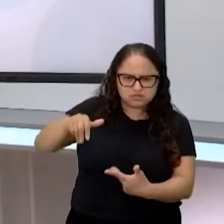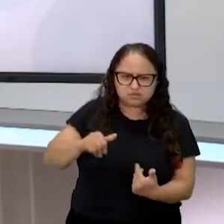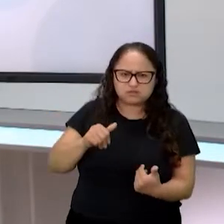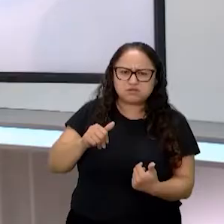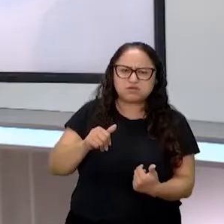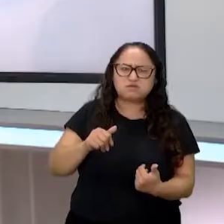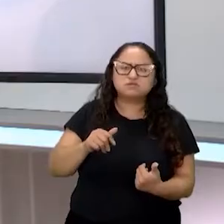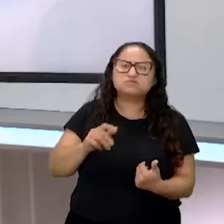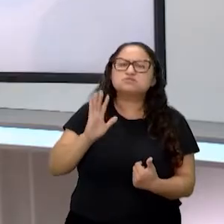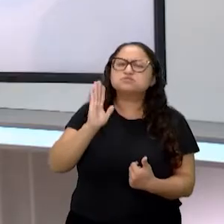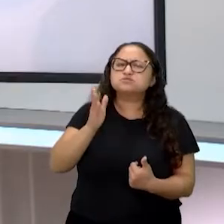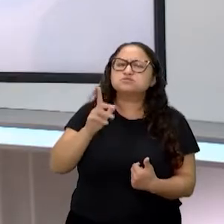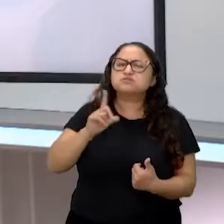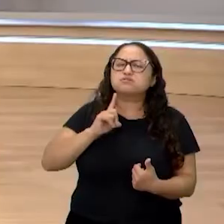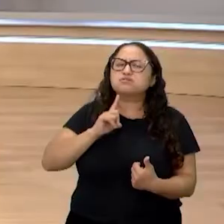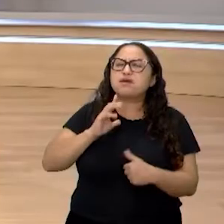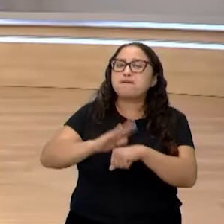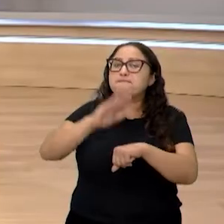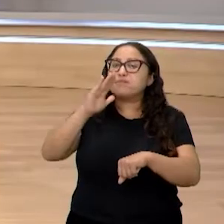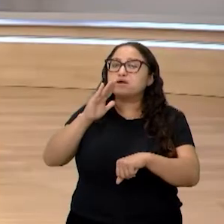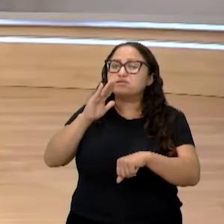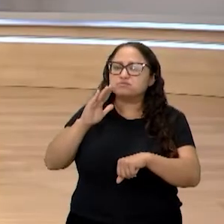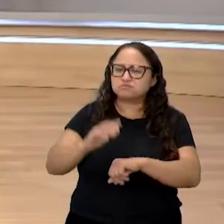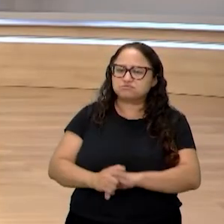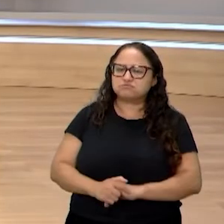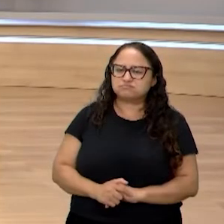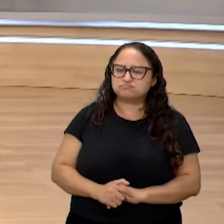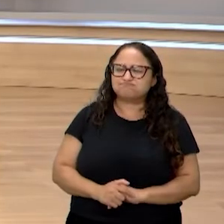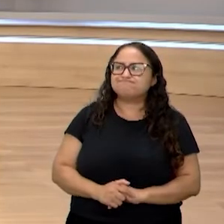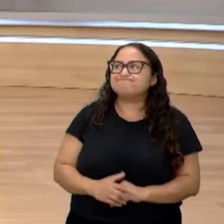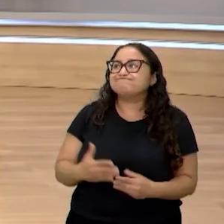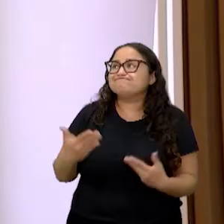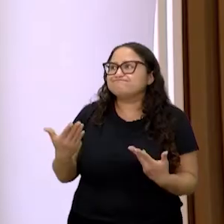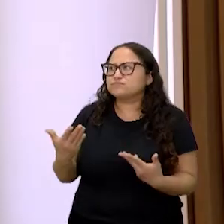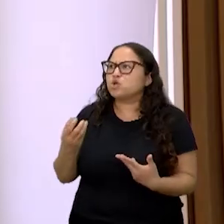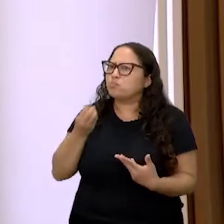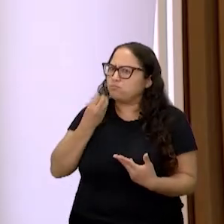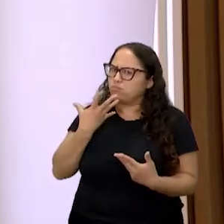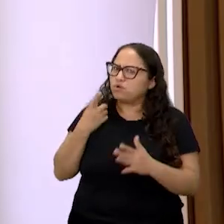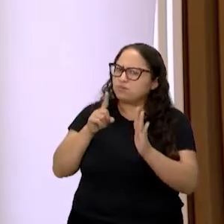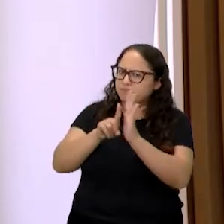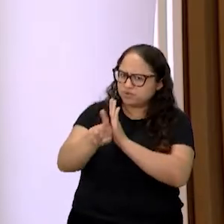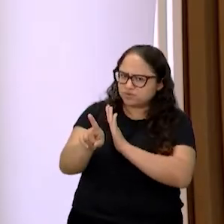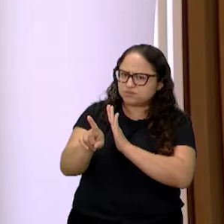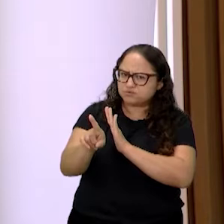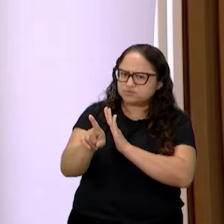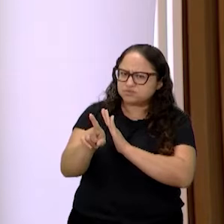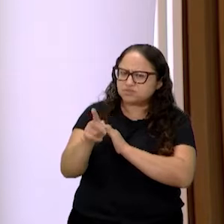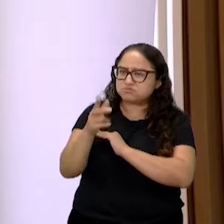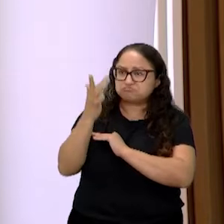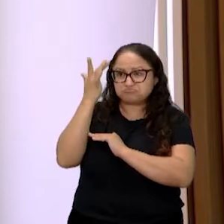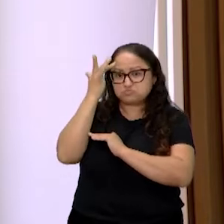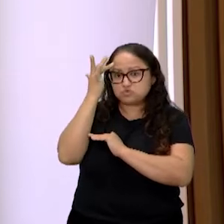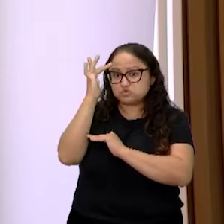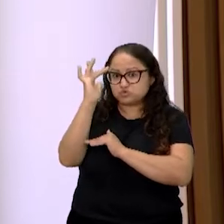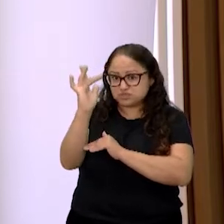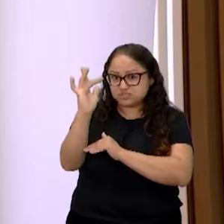é esse planeta que tem a maior montanha do sistema solar? Olha, boa pergunta, viu, Giba? Eu não